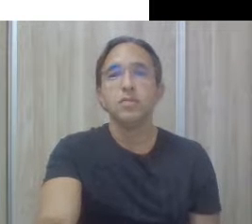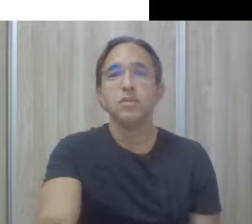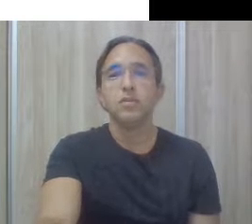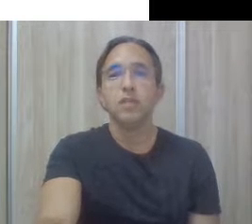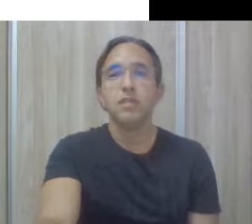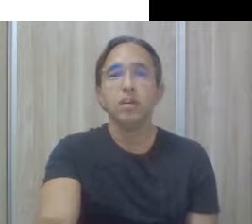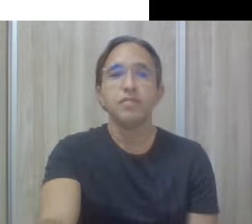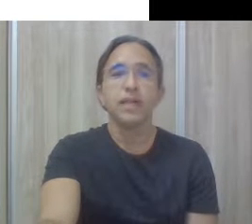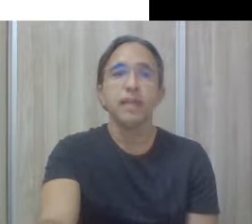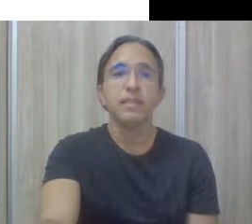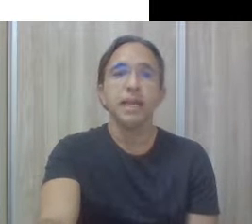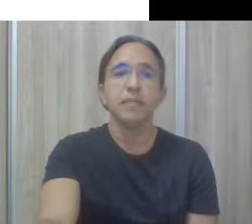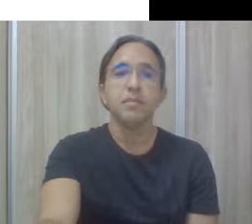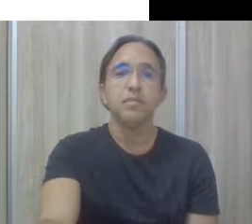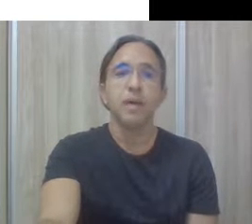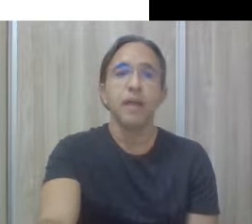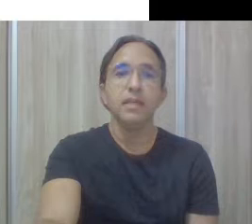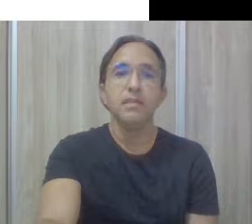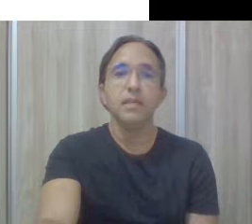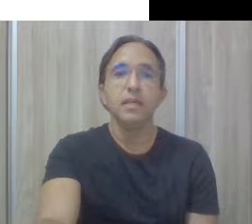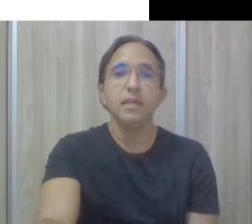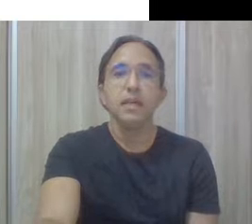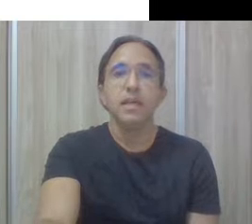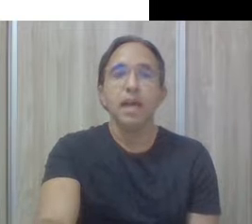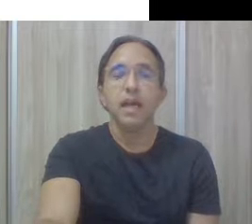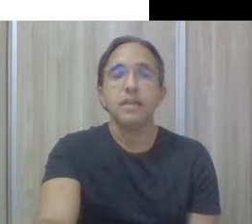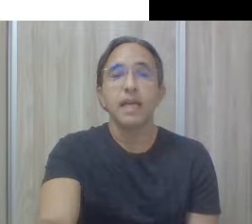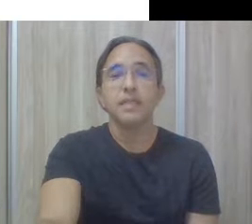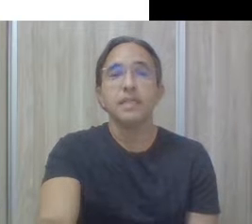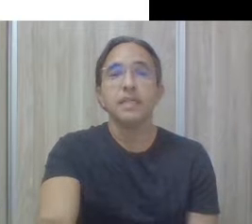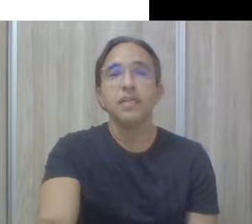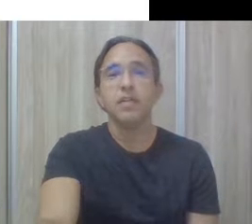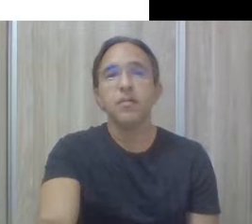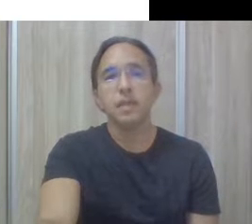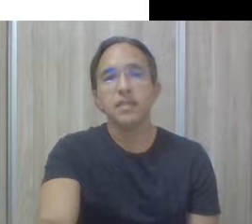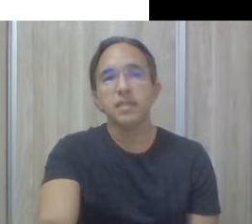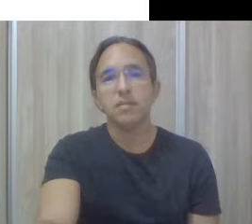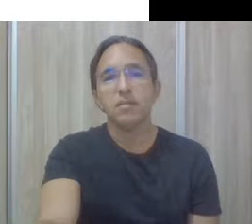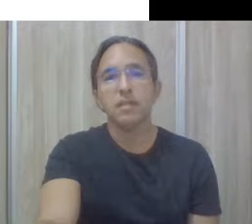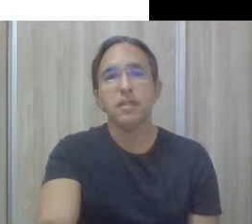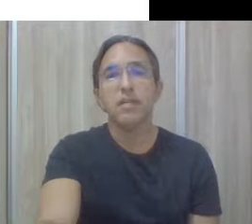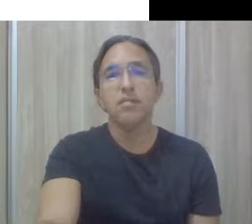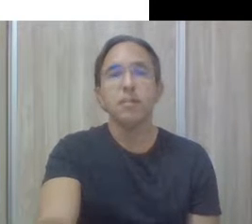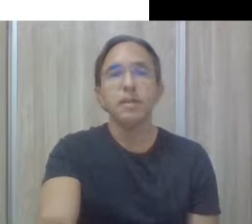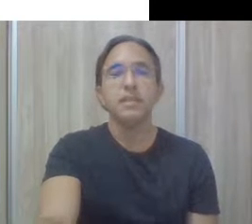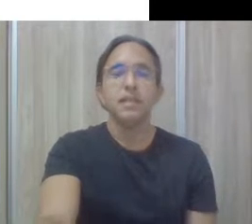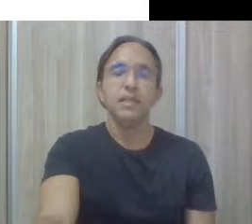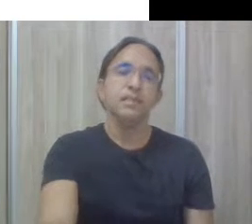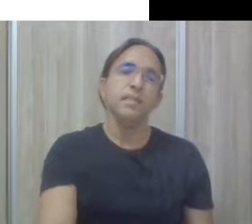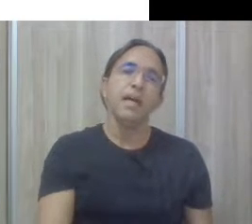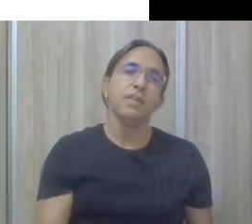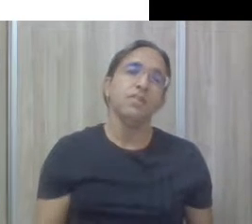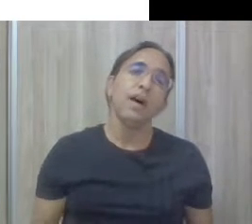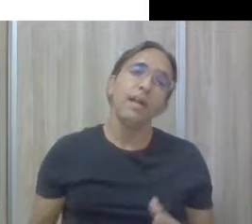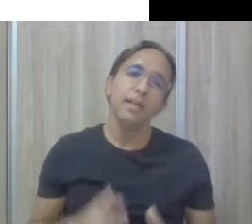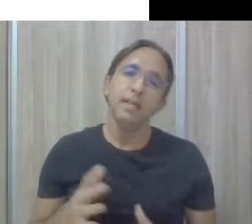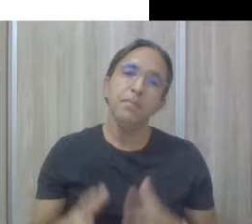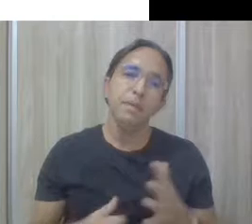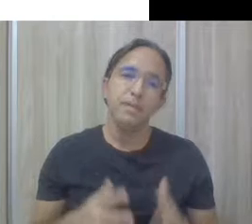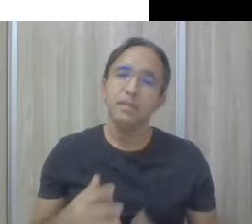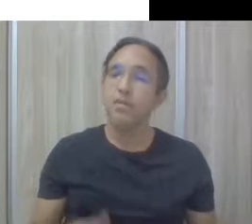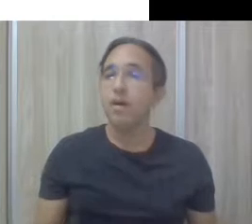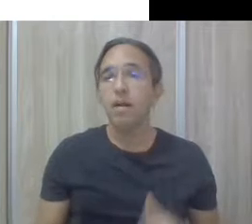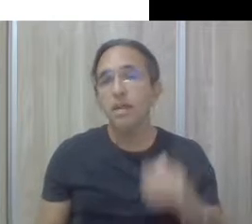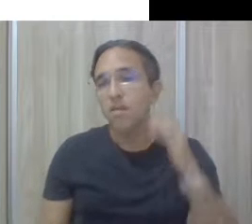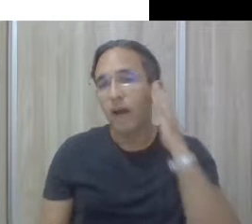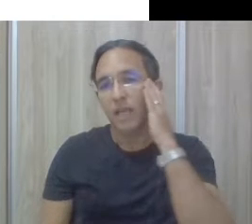10.436 de 2002, que ela oficializa a Libras no país, traz a seguinte denominação: Língua Brasileira de Sinais. Então, a